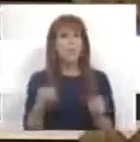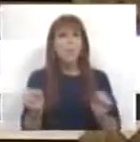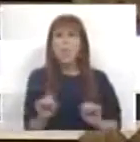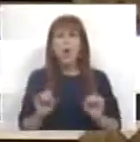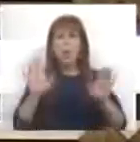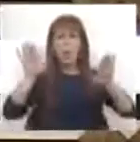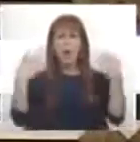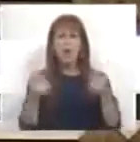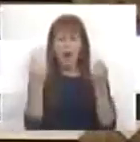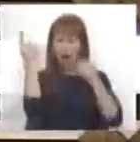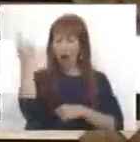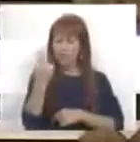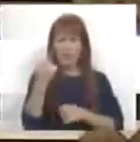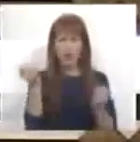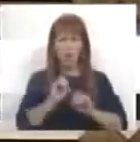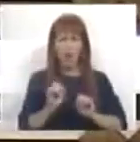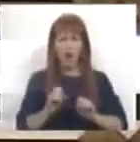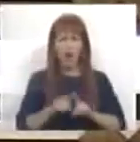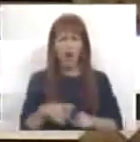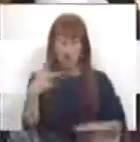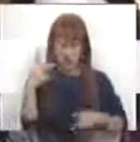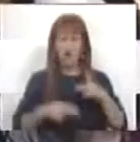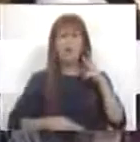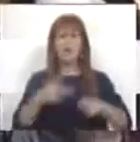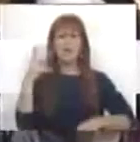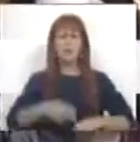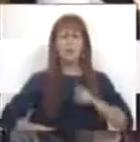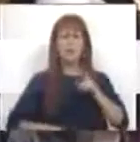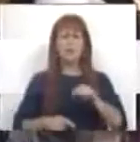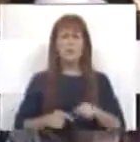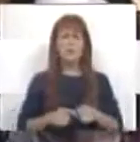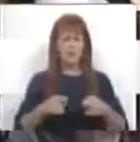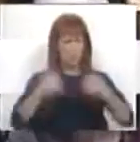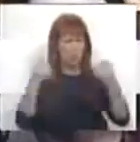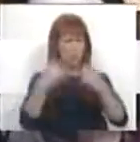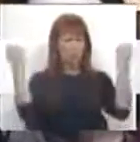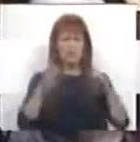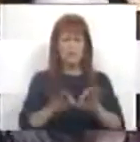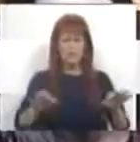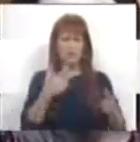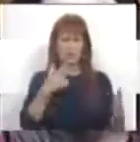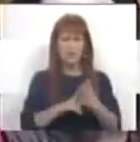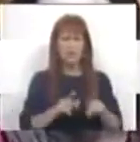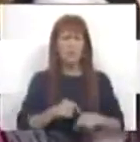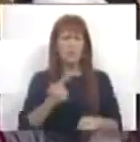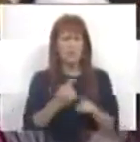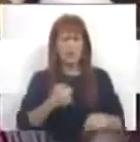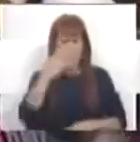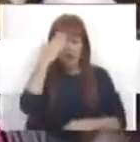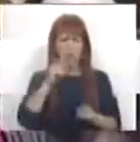tem qualquer autoridade para criticar incompatibilidades a sério por